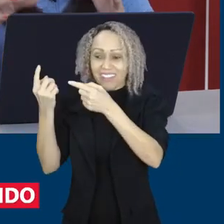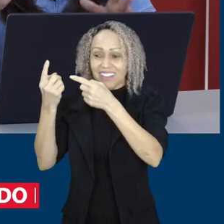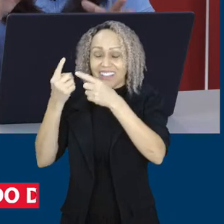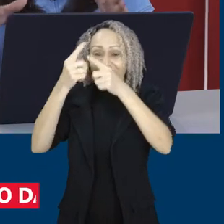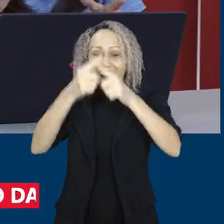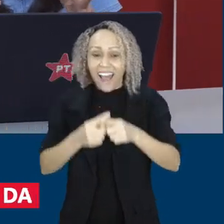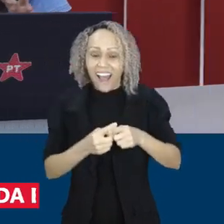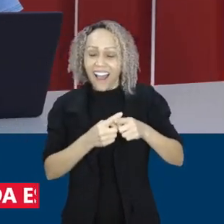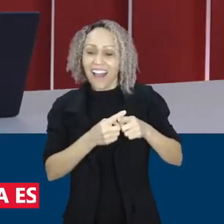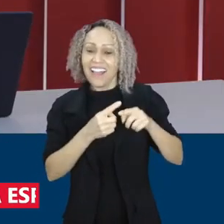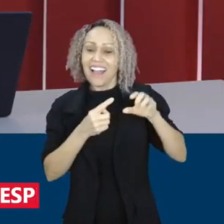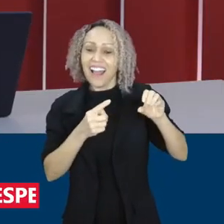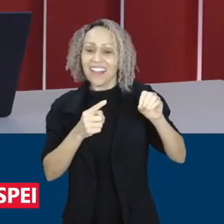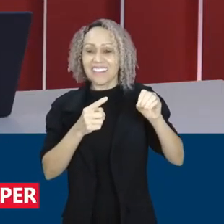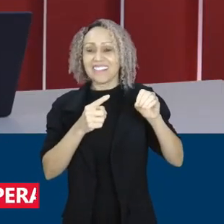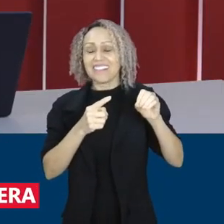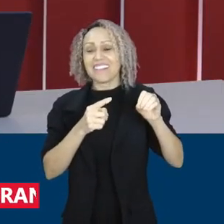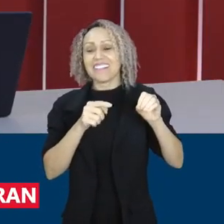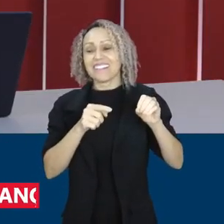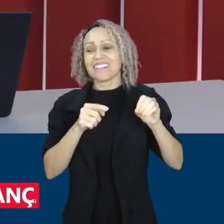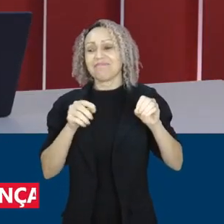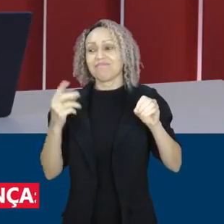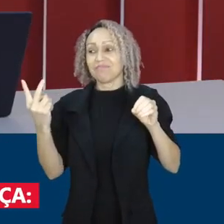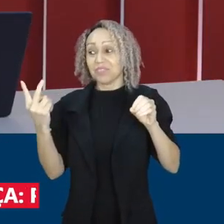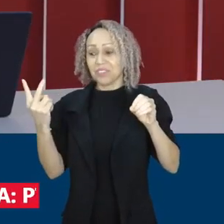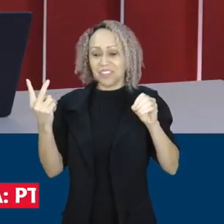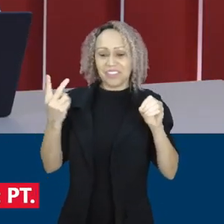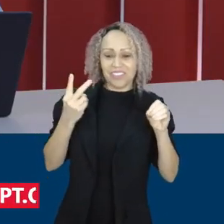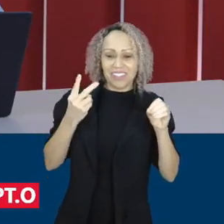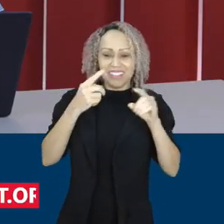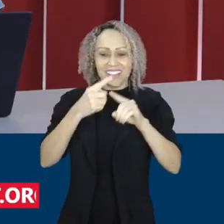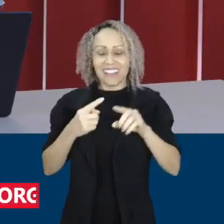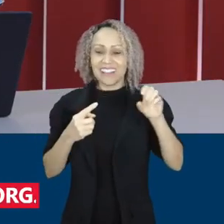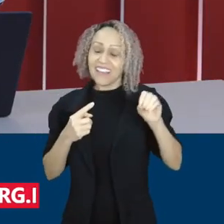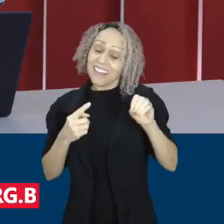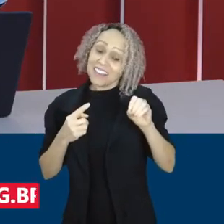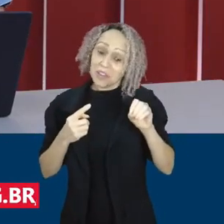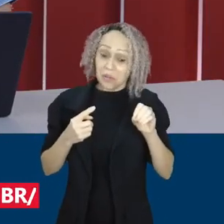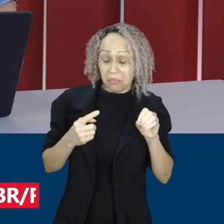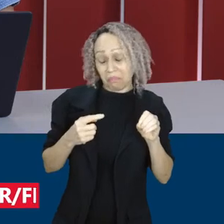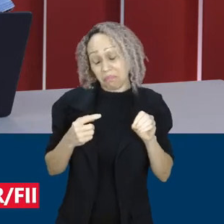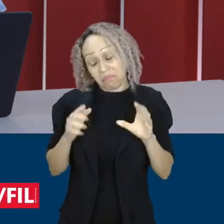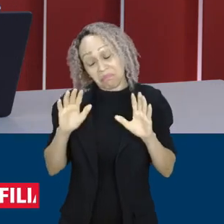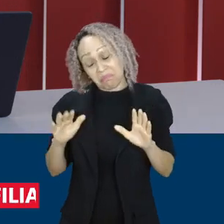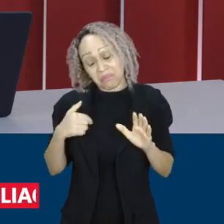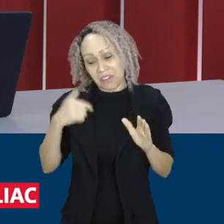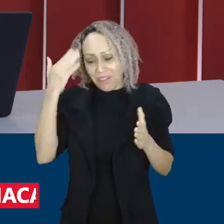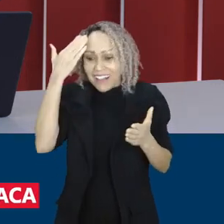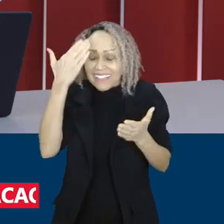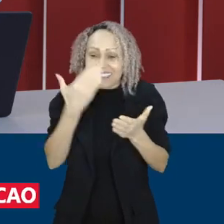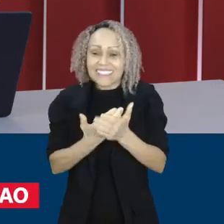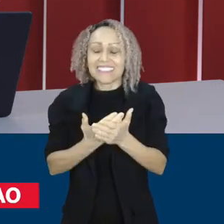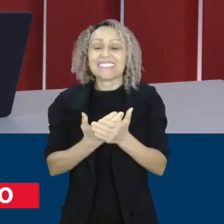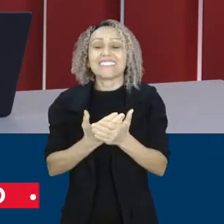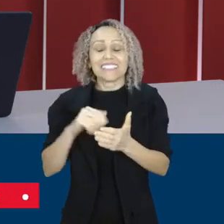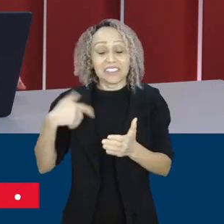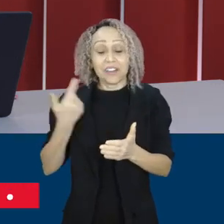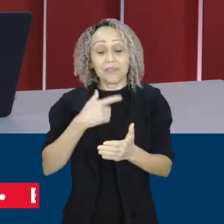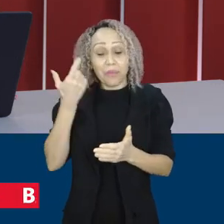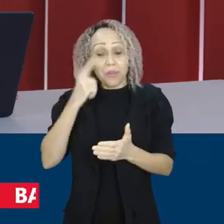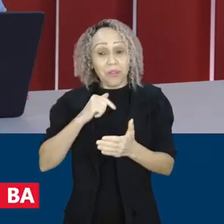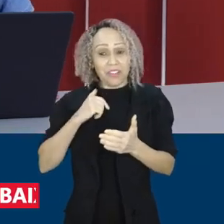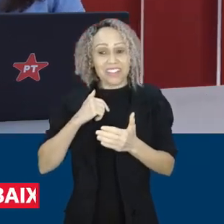também otimista ao mesmo tempo vamos lá eu acredito também que a gente consiga aí passar para as quartas de final Obrigada